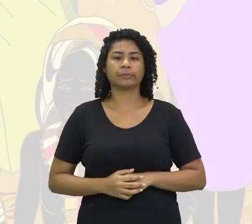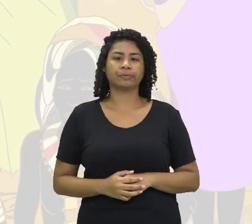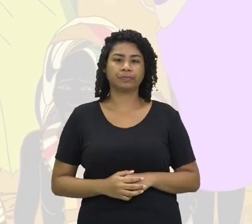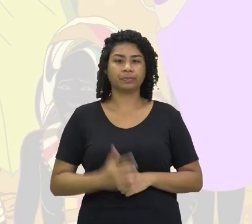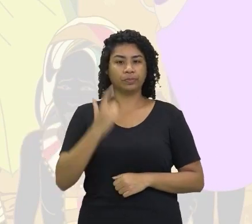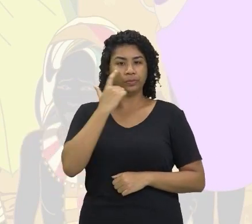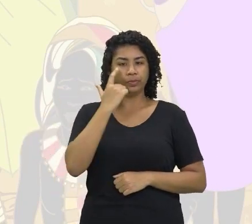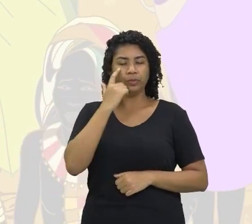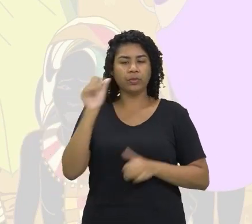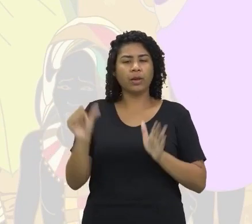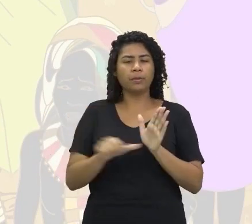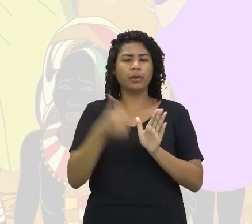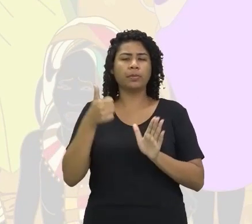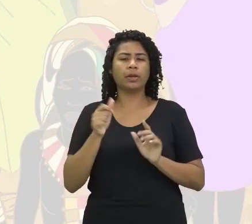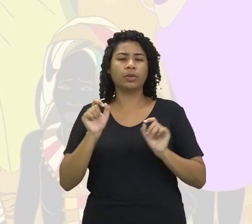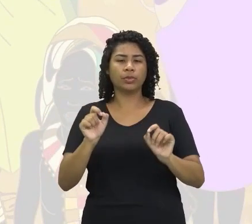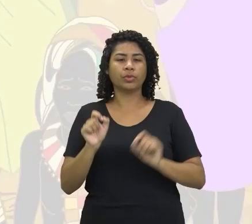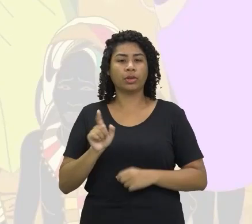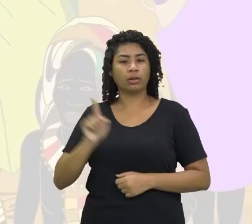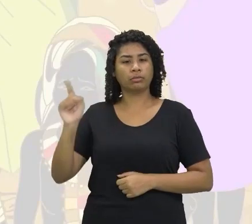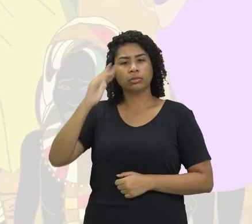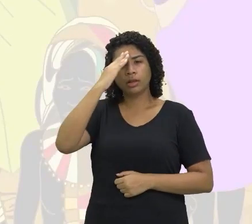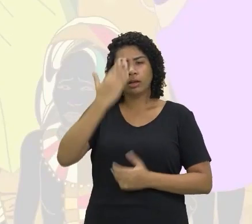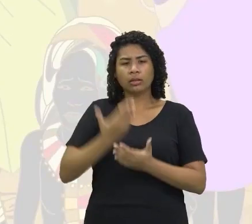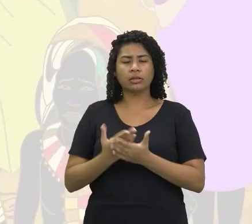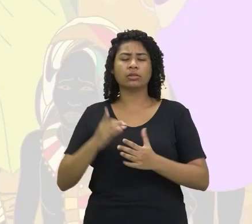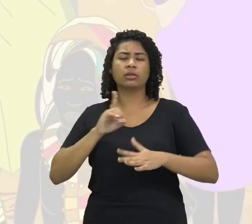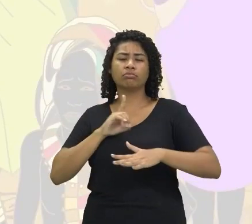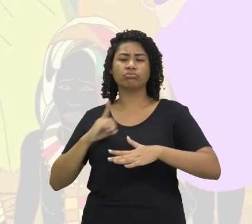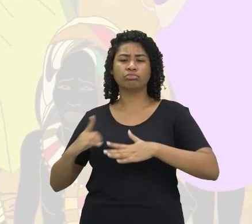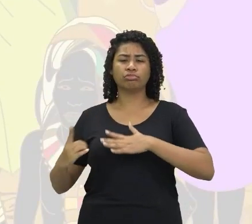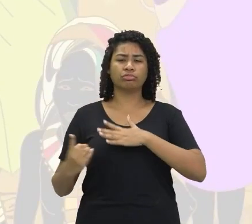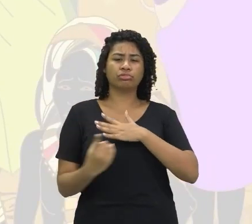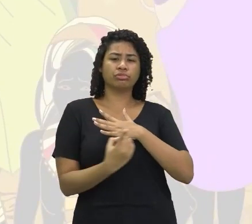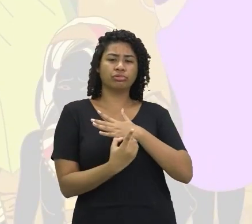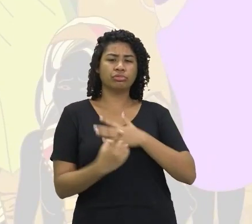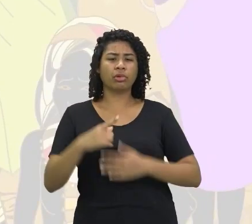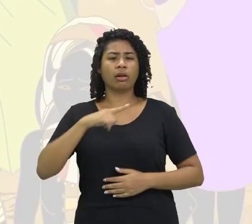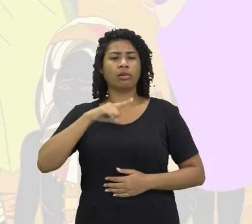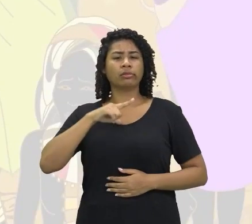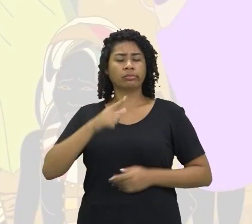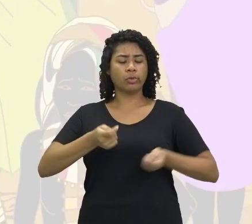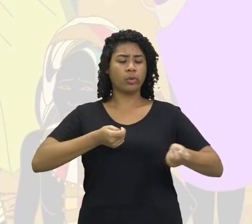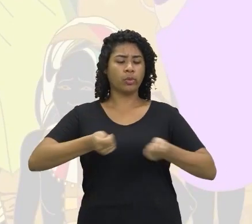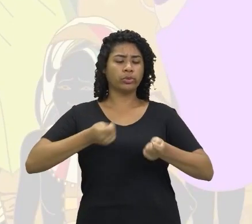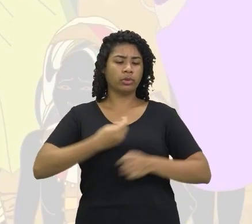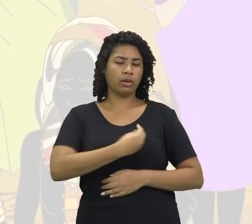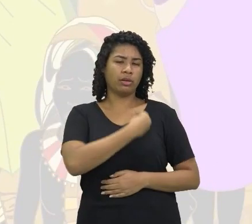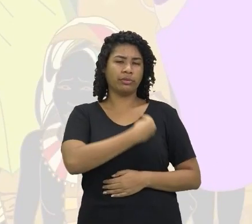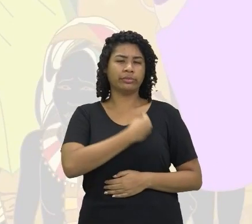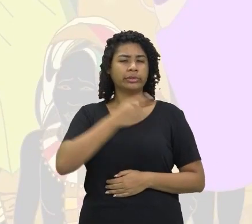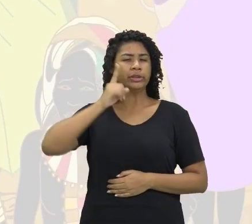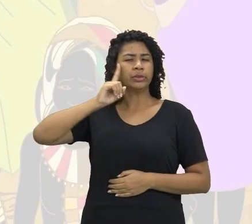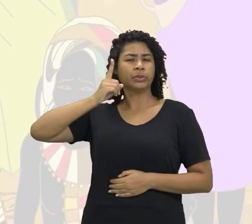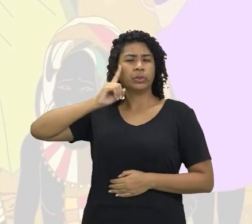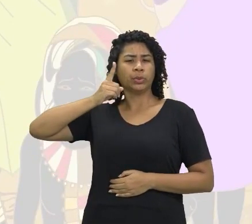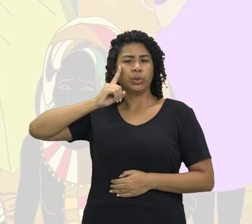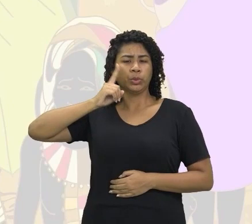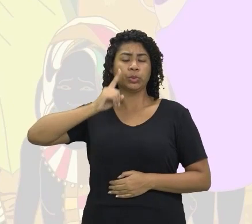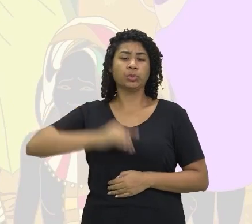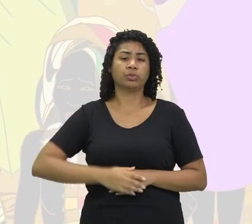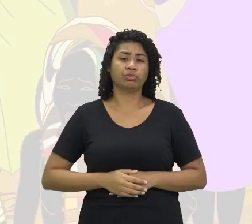a crença num grande número de forças, de deuses e espíritos que controlam a vida cotidiana, né? Que é